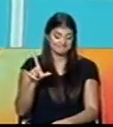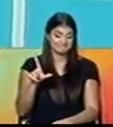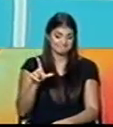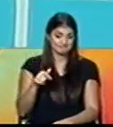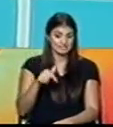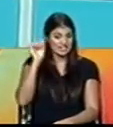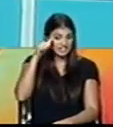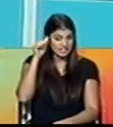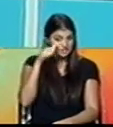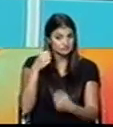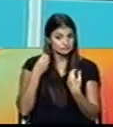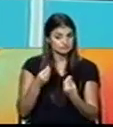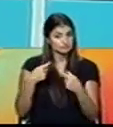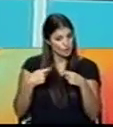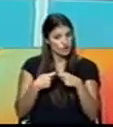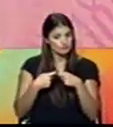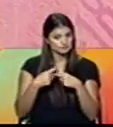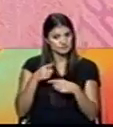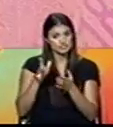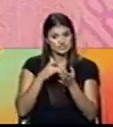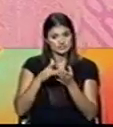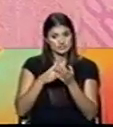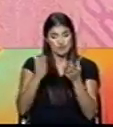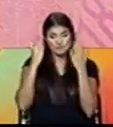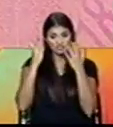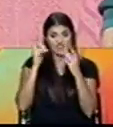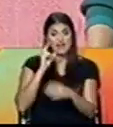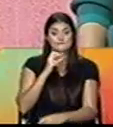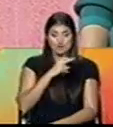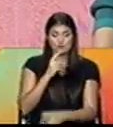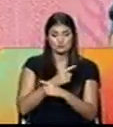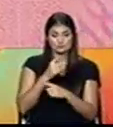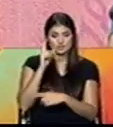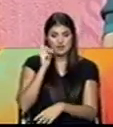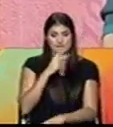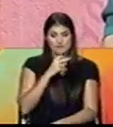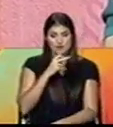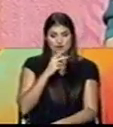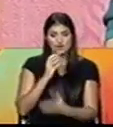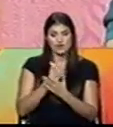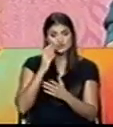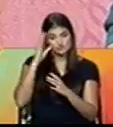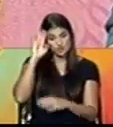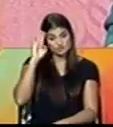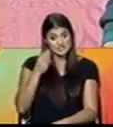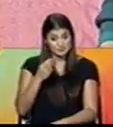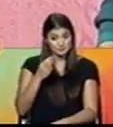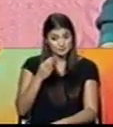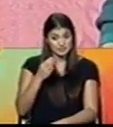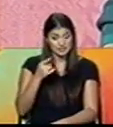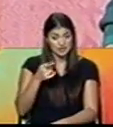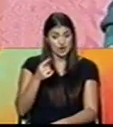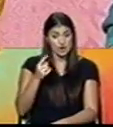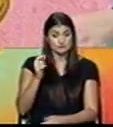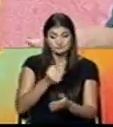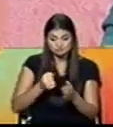queijinho creme, fica aqui... Quem este livro é dedicado à avó? Sim. Porque a avó só sabia fazer uma receita. É verdade, a minha avó não sabia